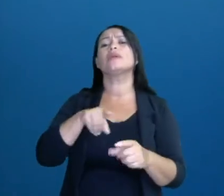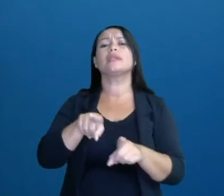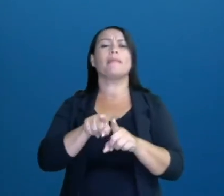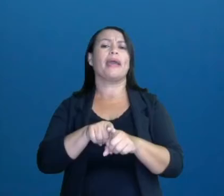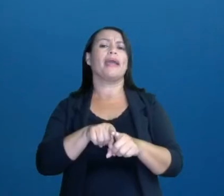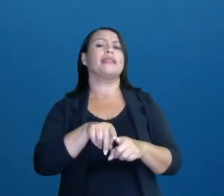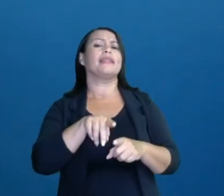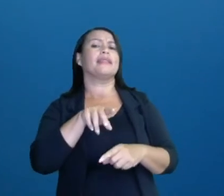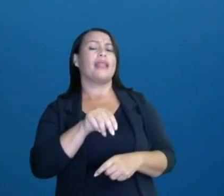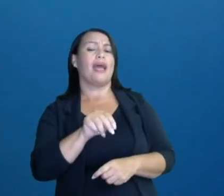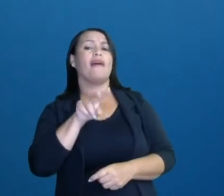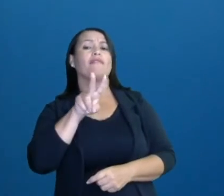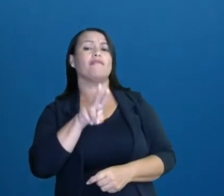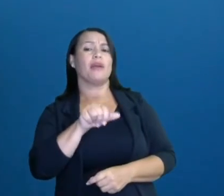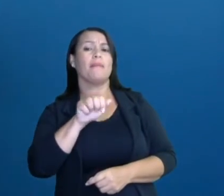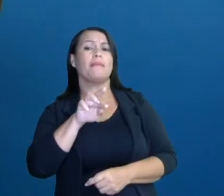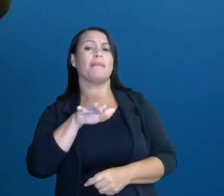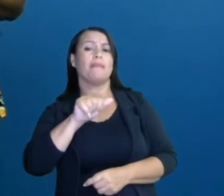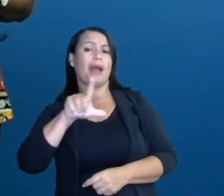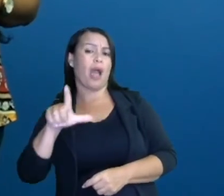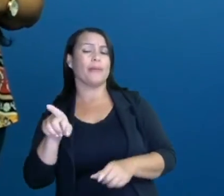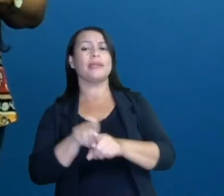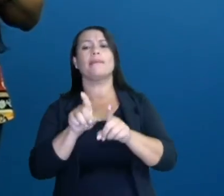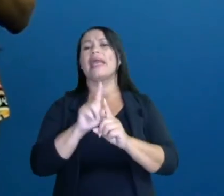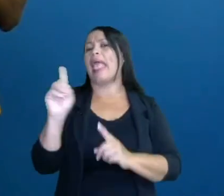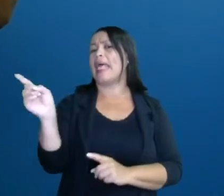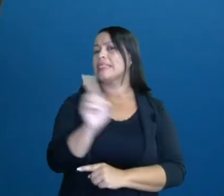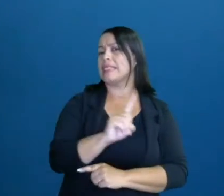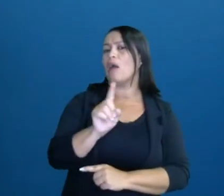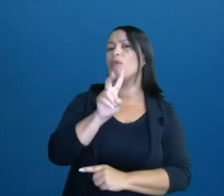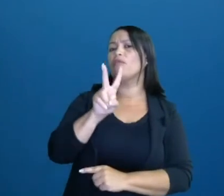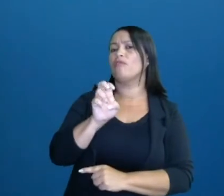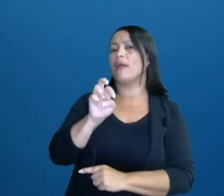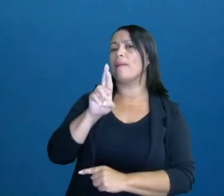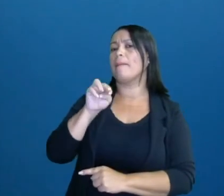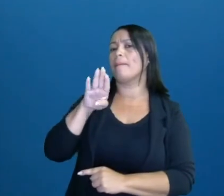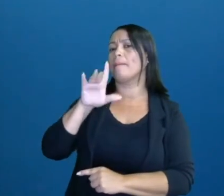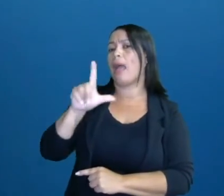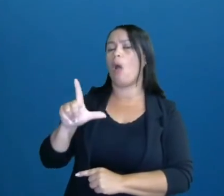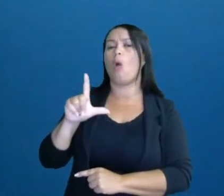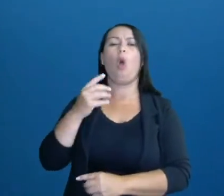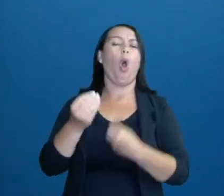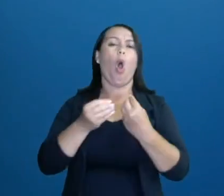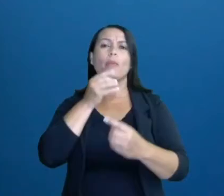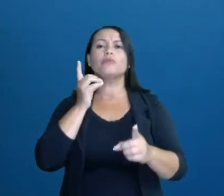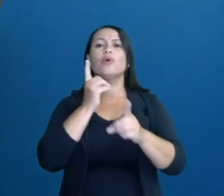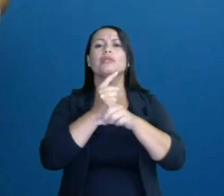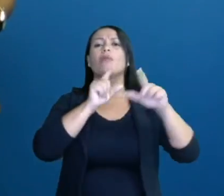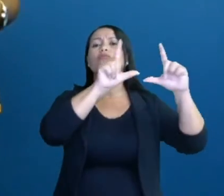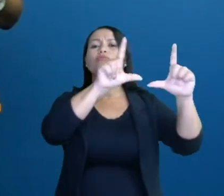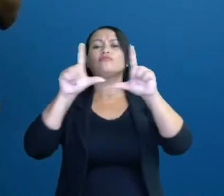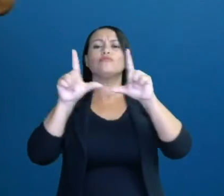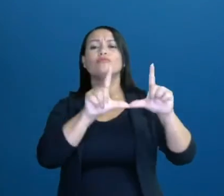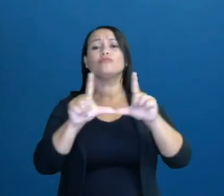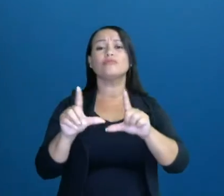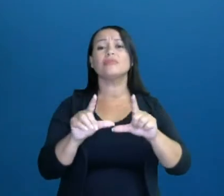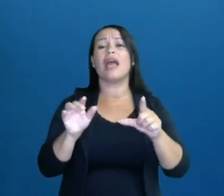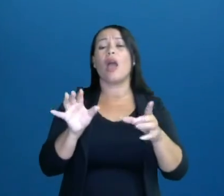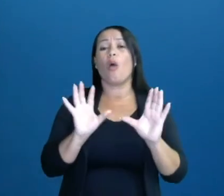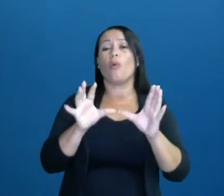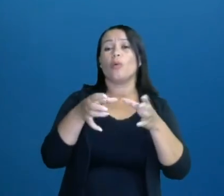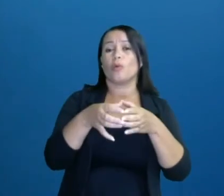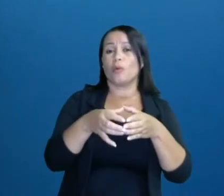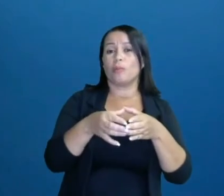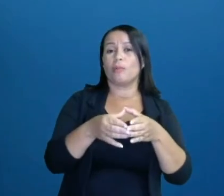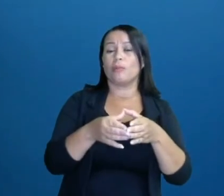verbal quanto da não verbal. Encontramos muito isso em histórias em quadrinhos. Por exemplo, Turma da Mônica, né? Não vou